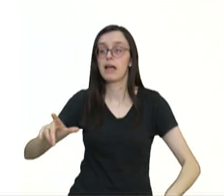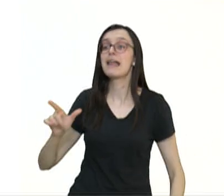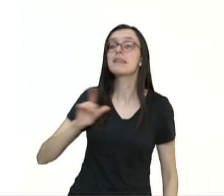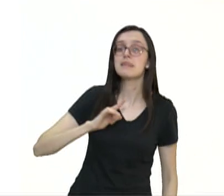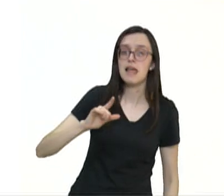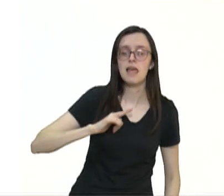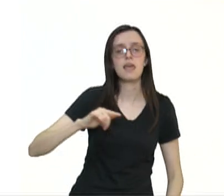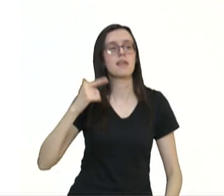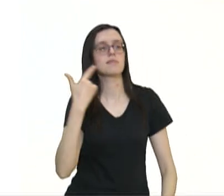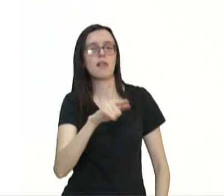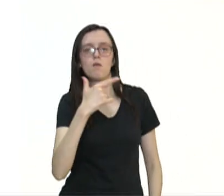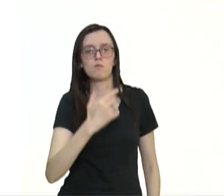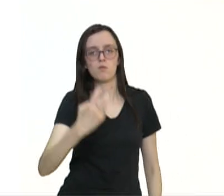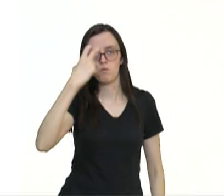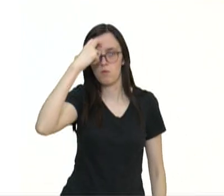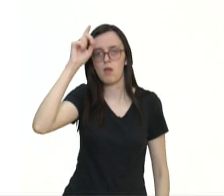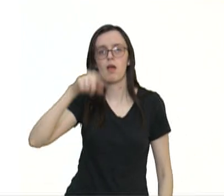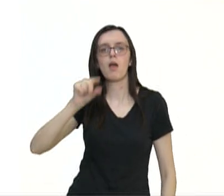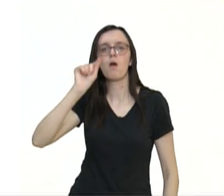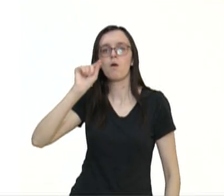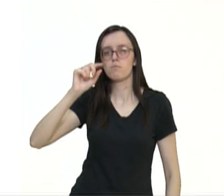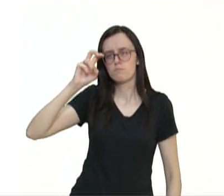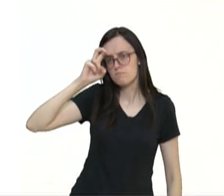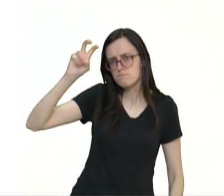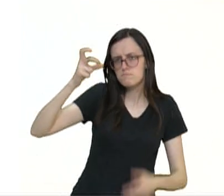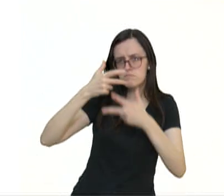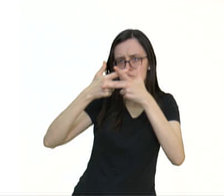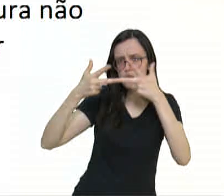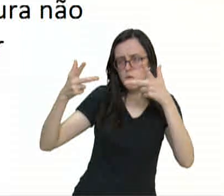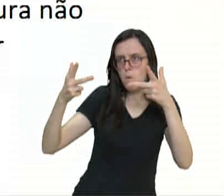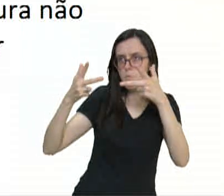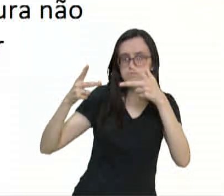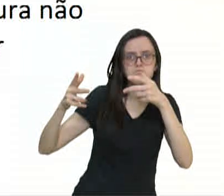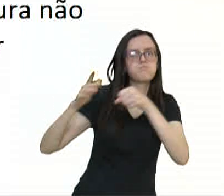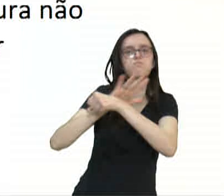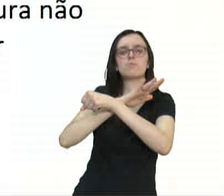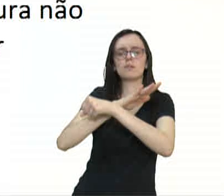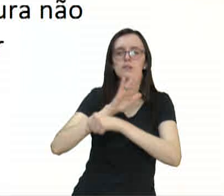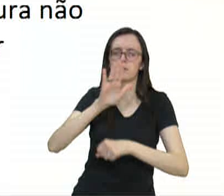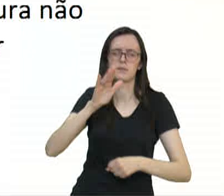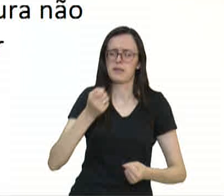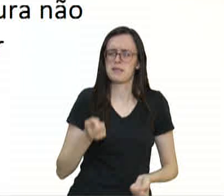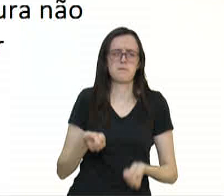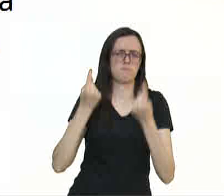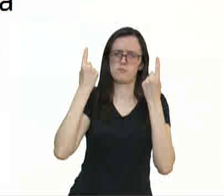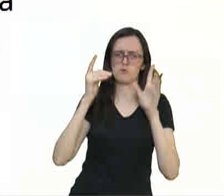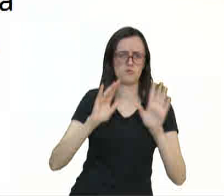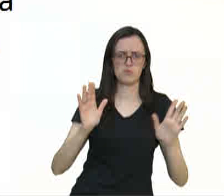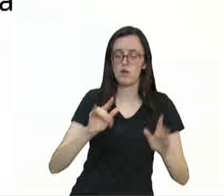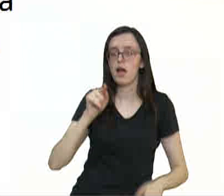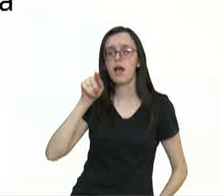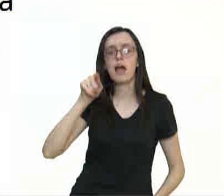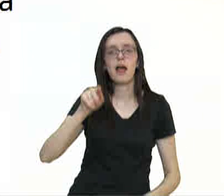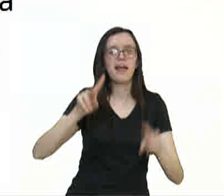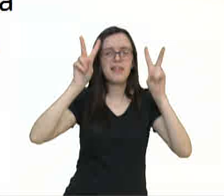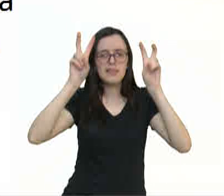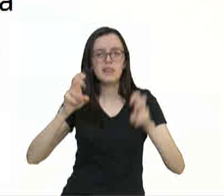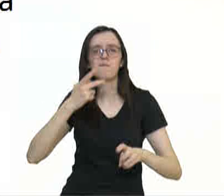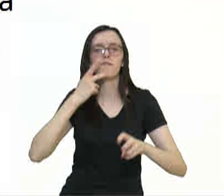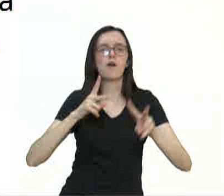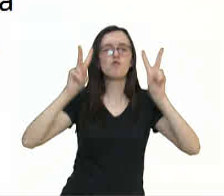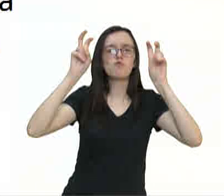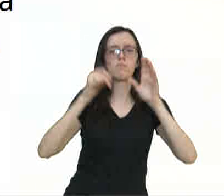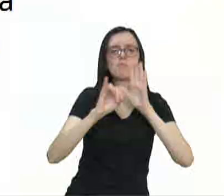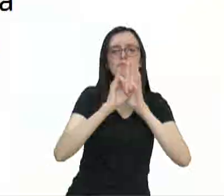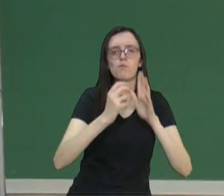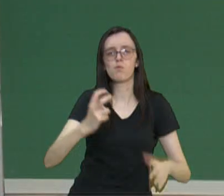não possuem cultura por meio do acúmulo intelectual. Então, é muito absurdo, né? Sobre esse tema, que era da identidade